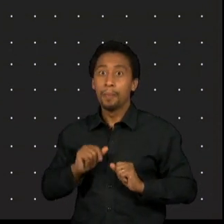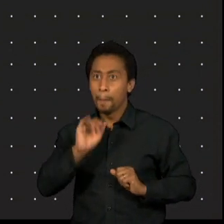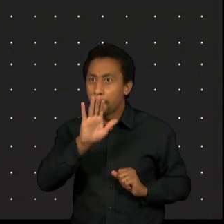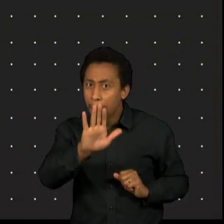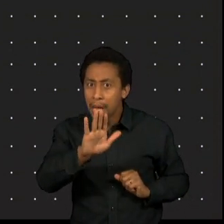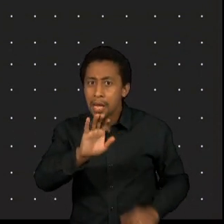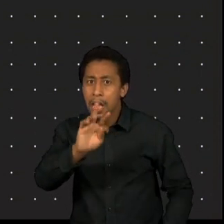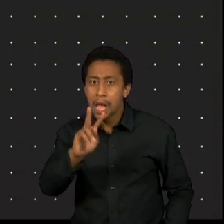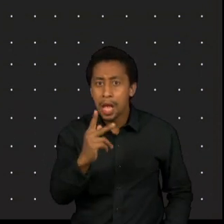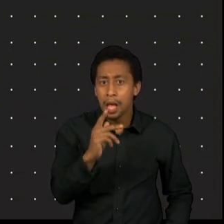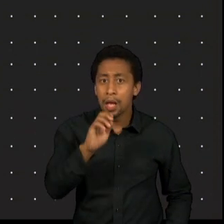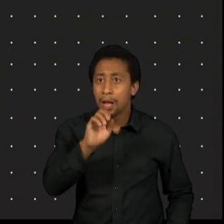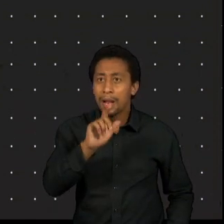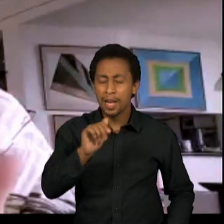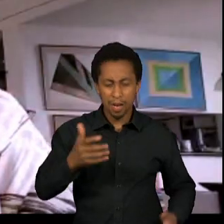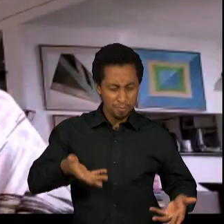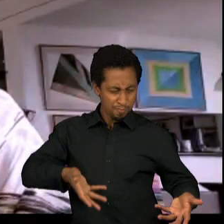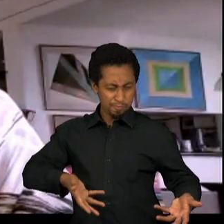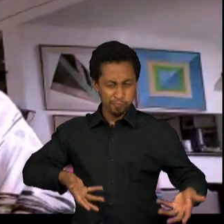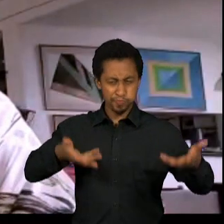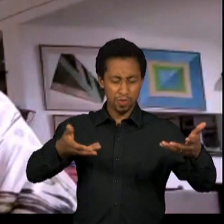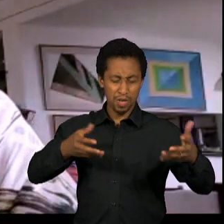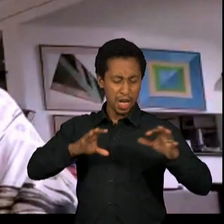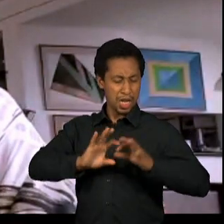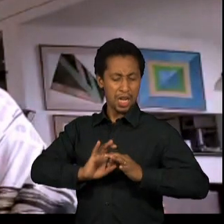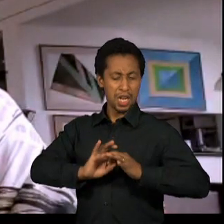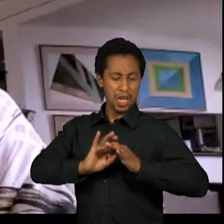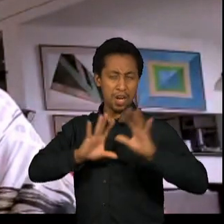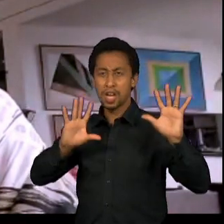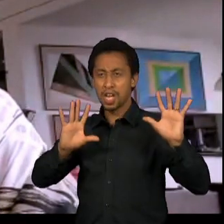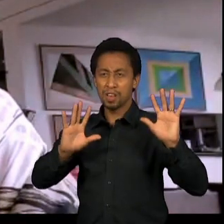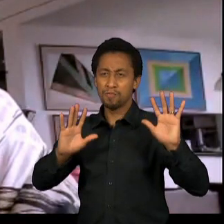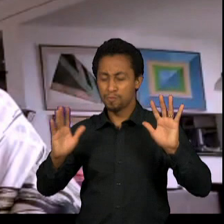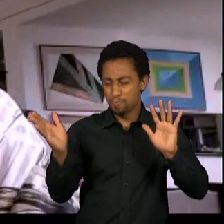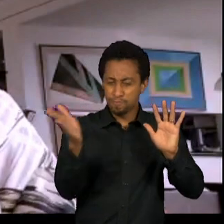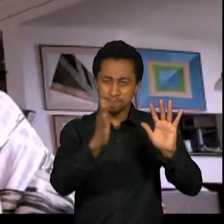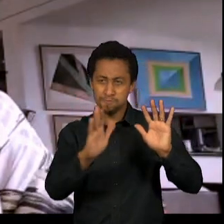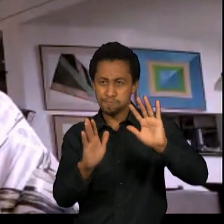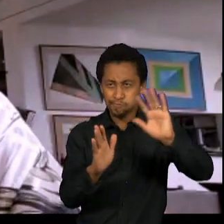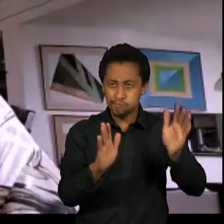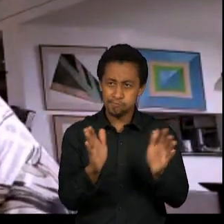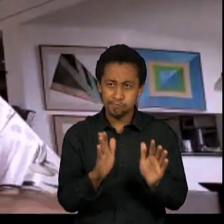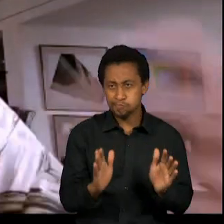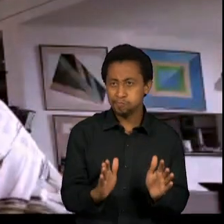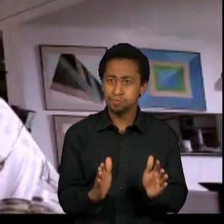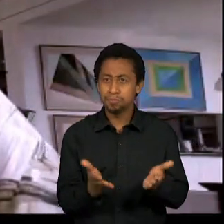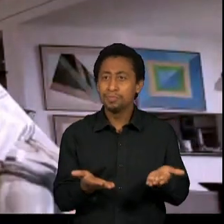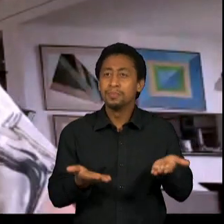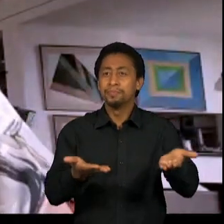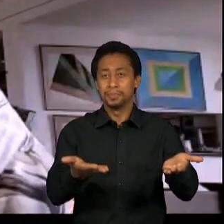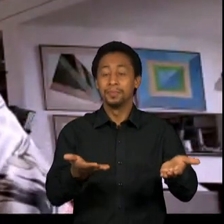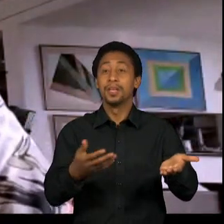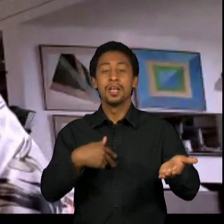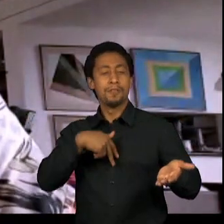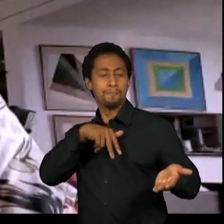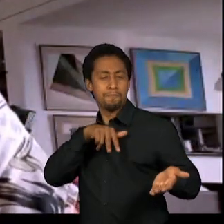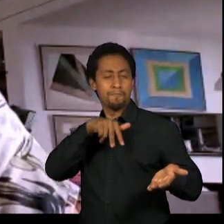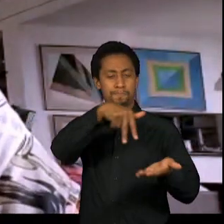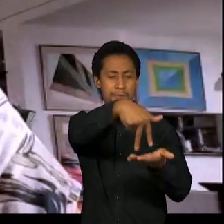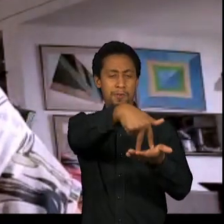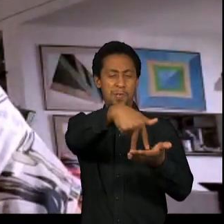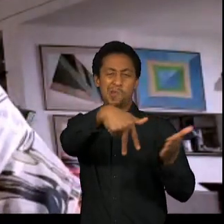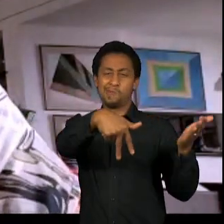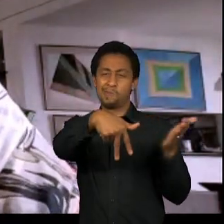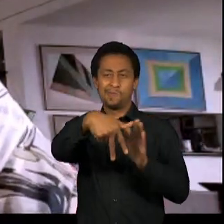tinha uma maneira livre e solta de viver, e ela se apresentava quase como uma performance.